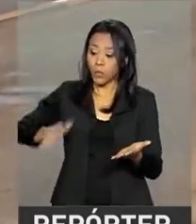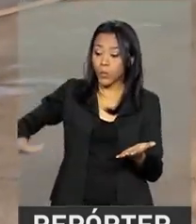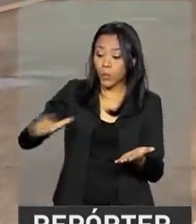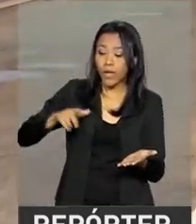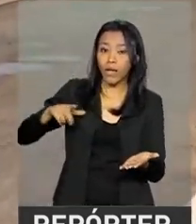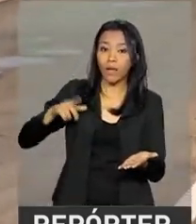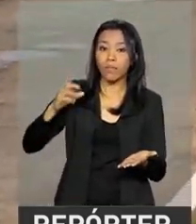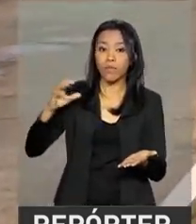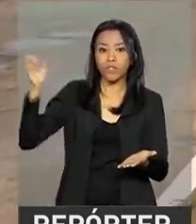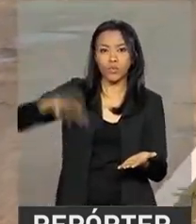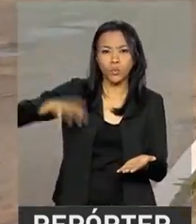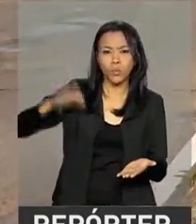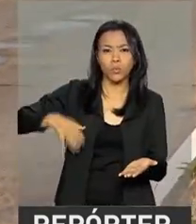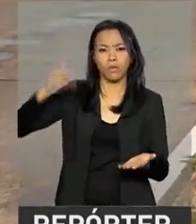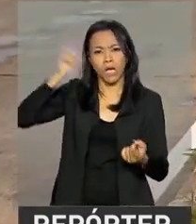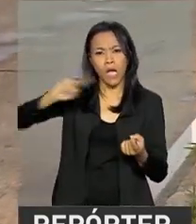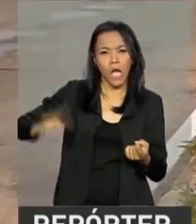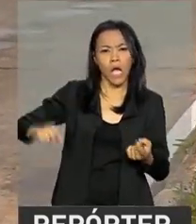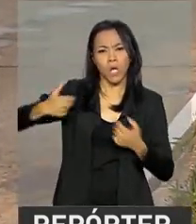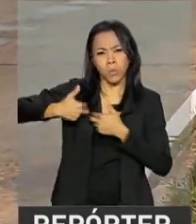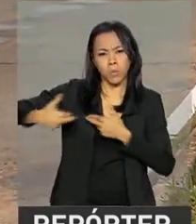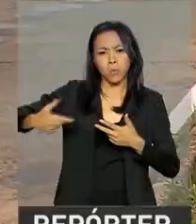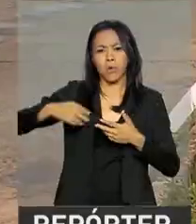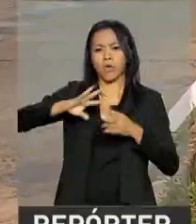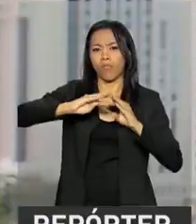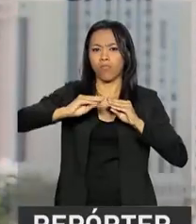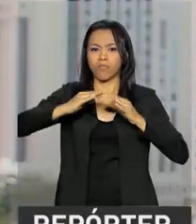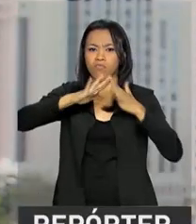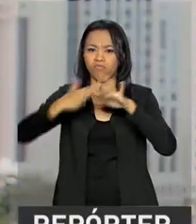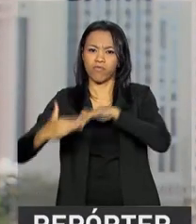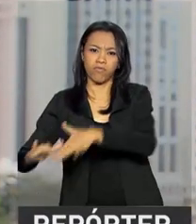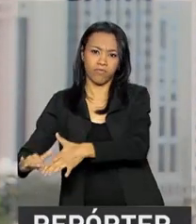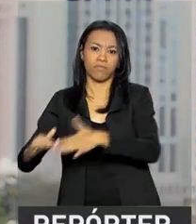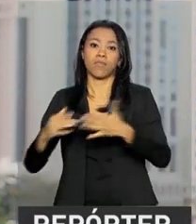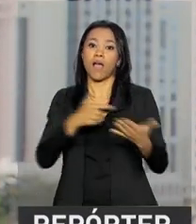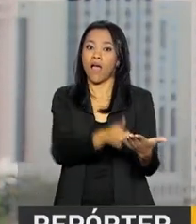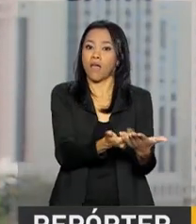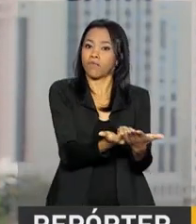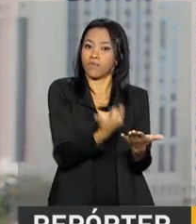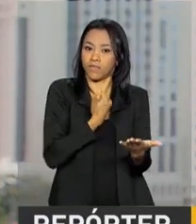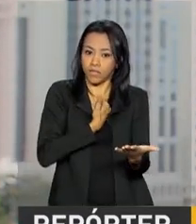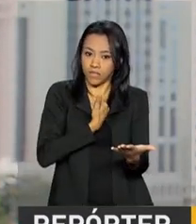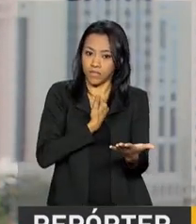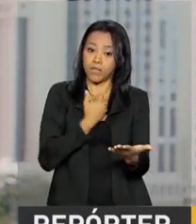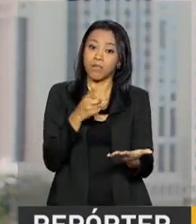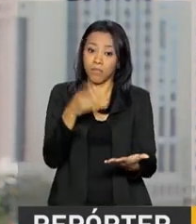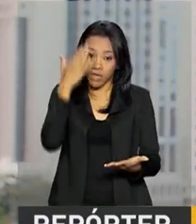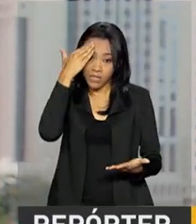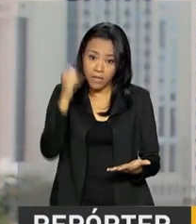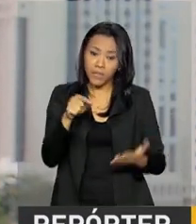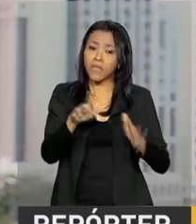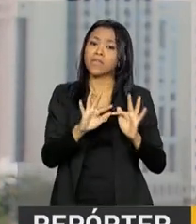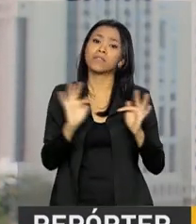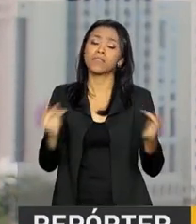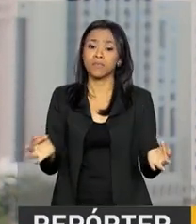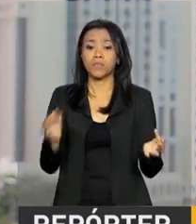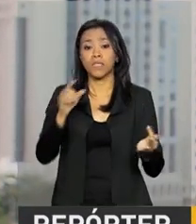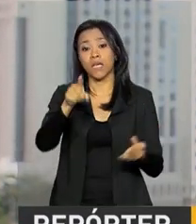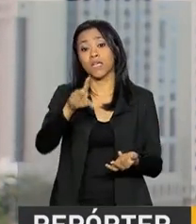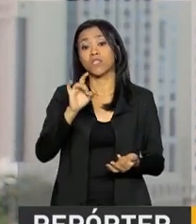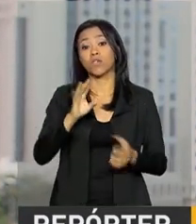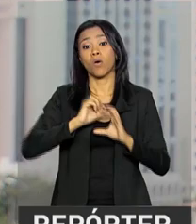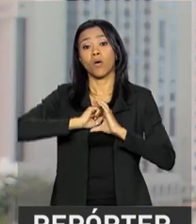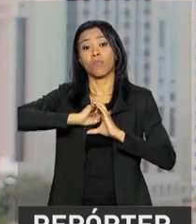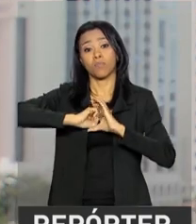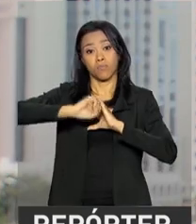ocorrer temporais, inundações ou deslizamentos de terra. Para receber esse tipo de alerta no seu celular é muito simples. Basta mandar